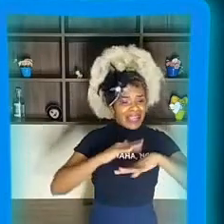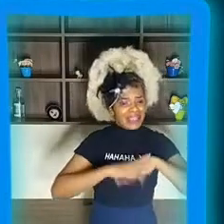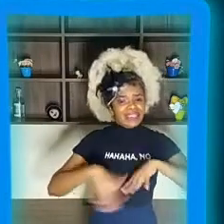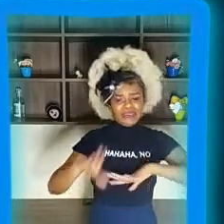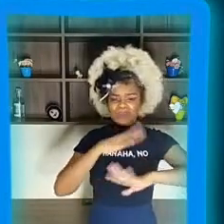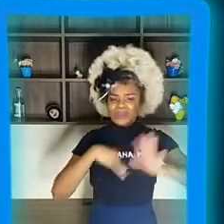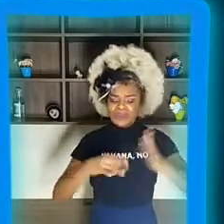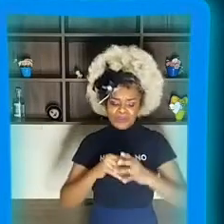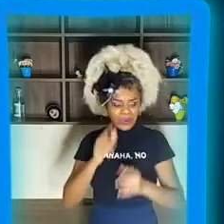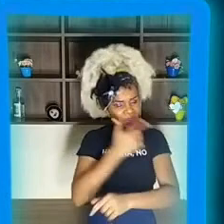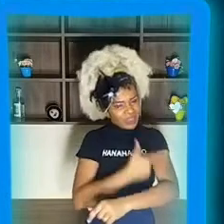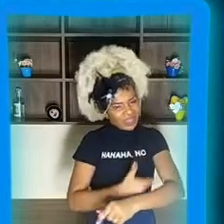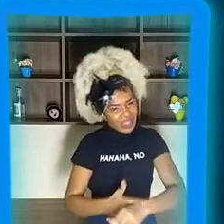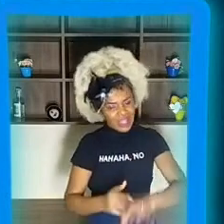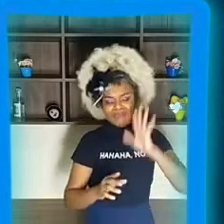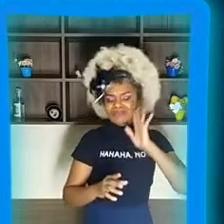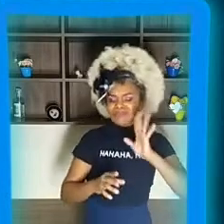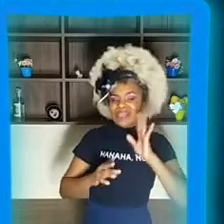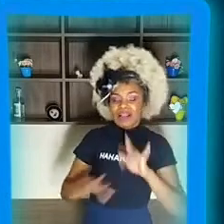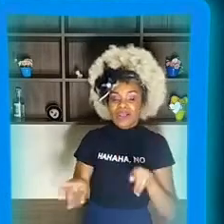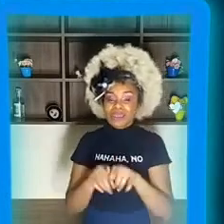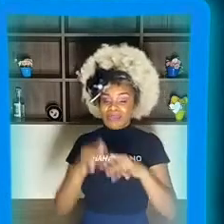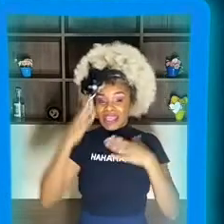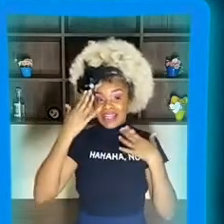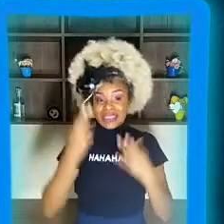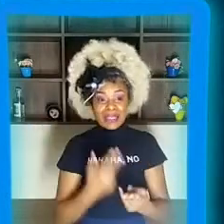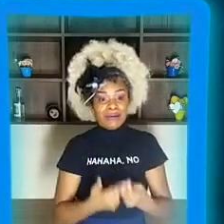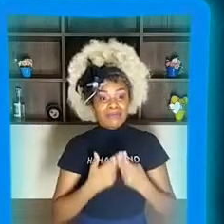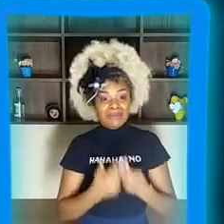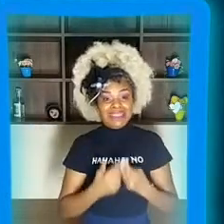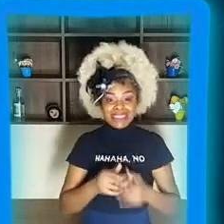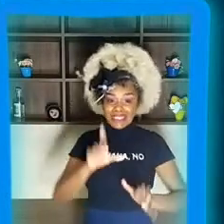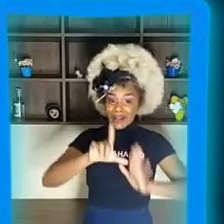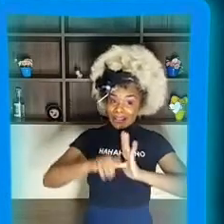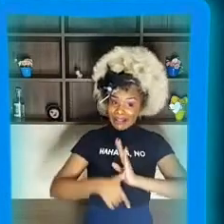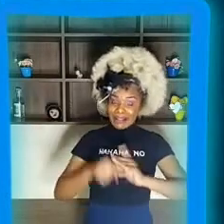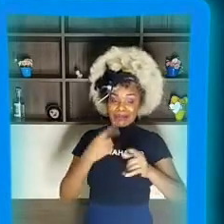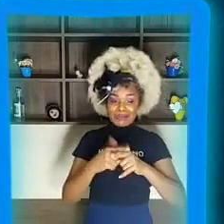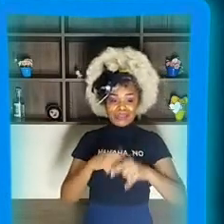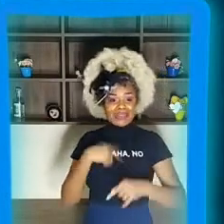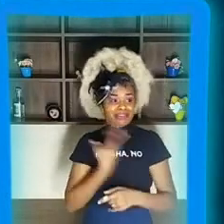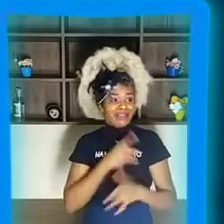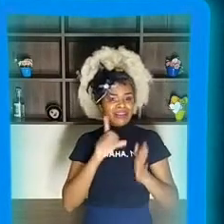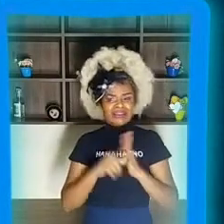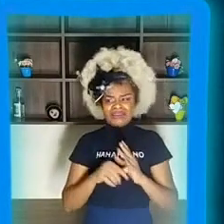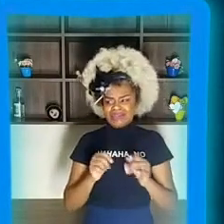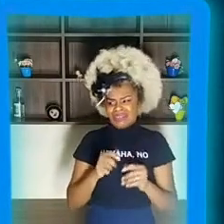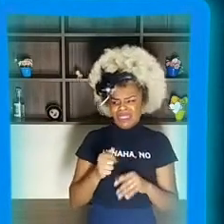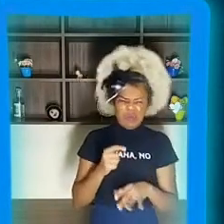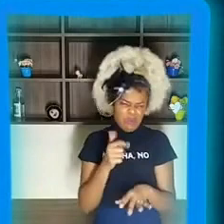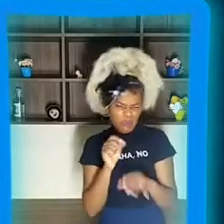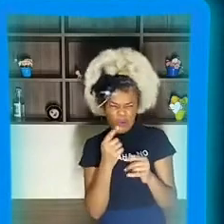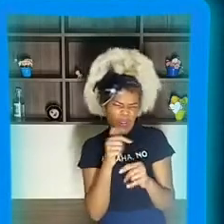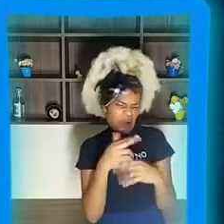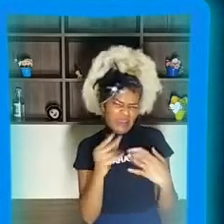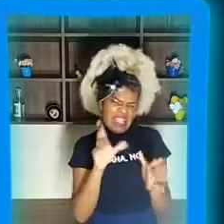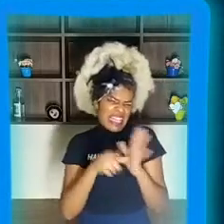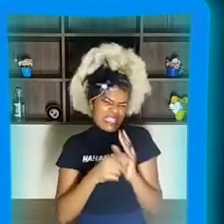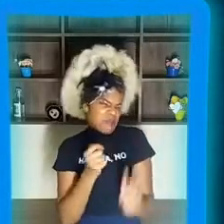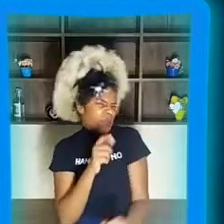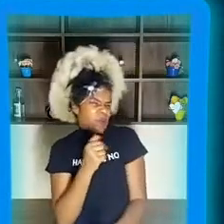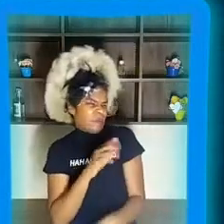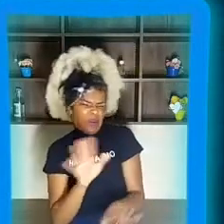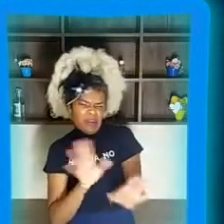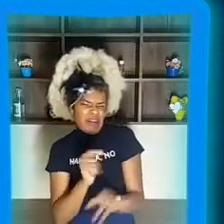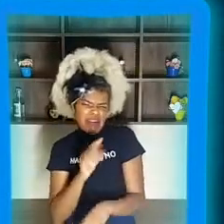muito educados, e aí também agradeço pela paciência do atraso, né, que a gente atrasou aqui, coisa pouca, mas todos foram assim,